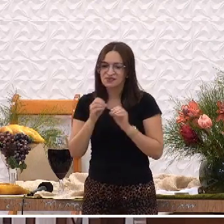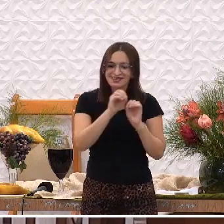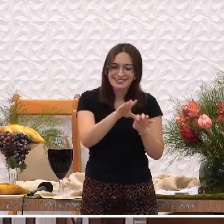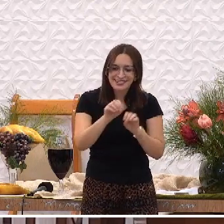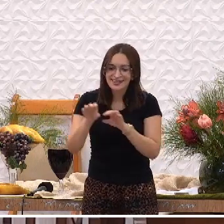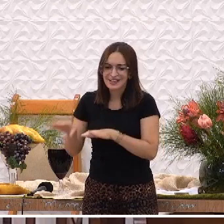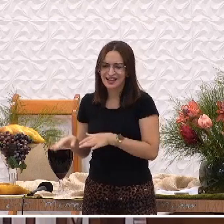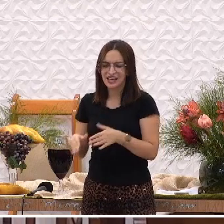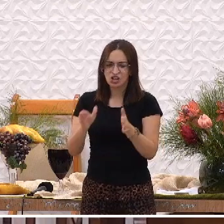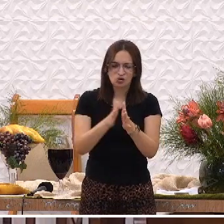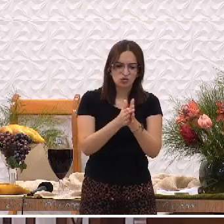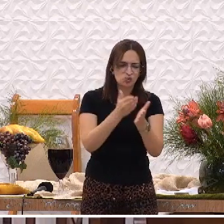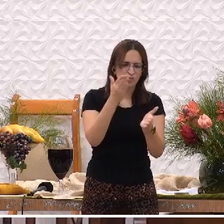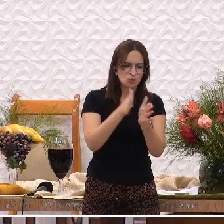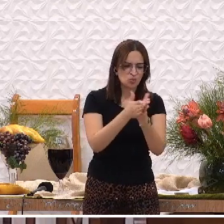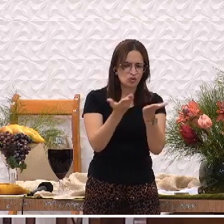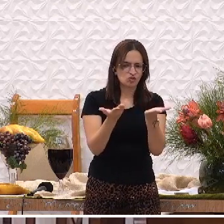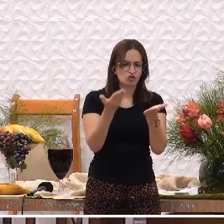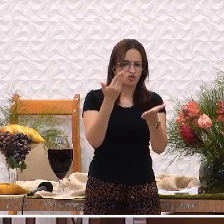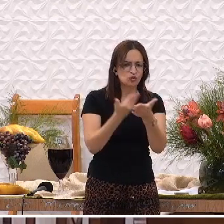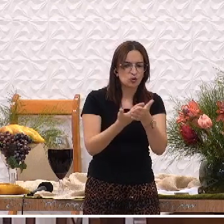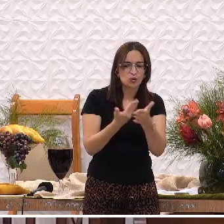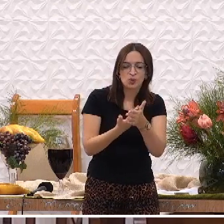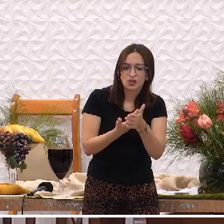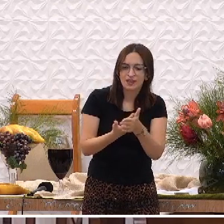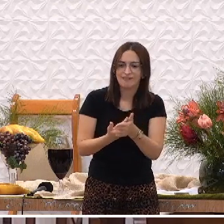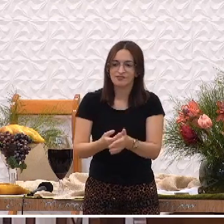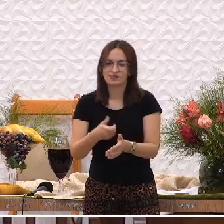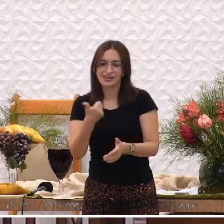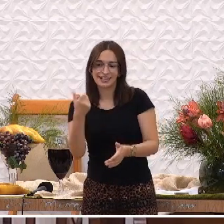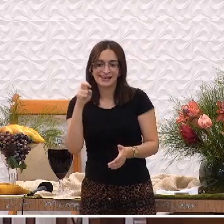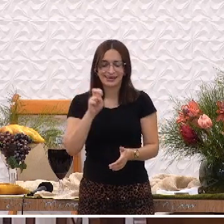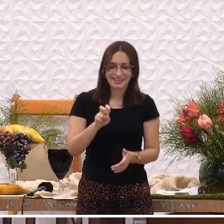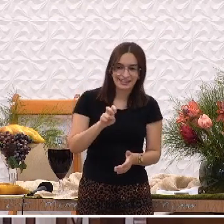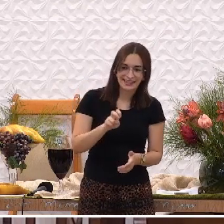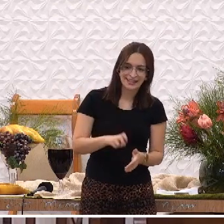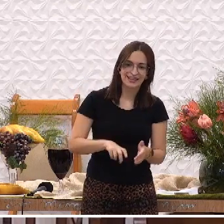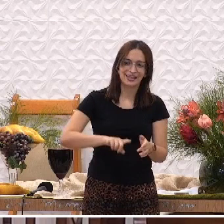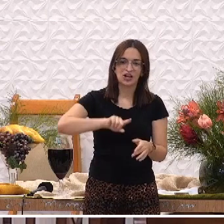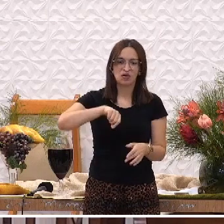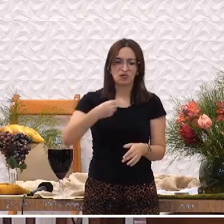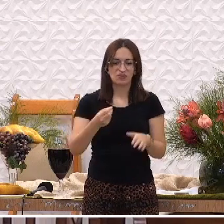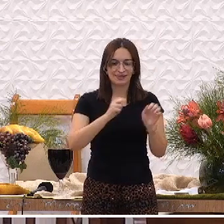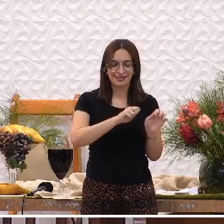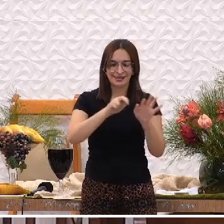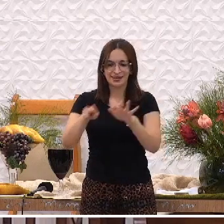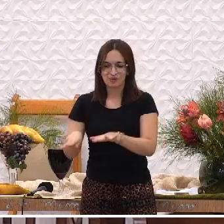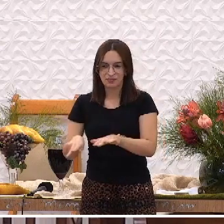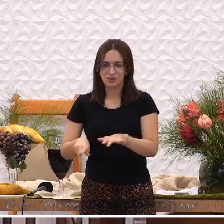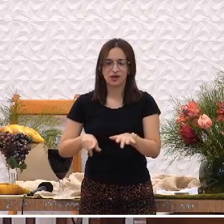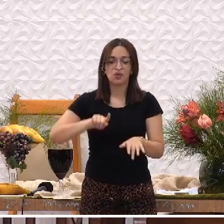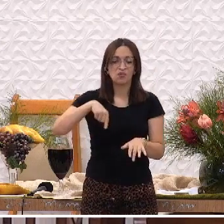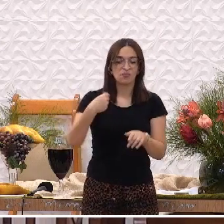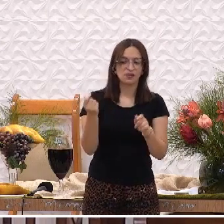que vocês vão estudar, como vai ser, se o encontro vai ser semanal, se vai ser quinzenal, se vai ser mensal. Fica muito a critério de vocês. Então, basicamente, a